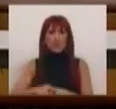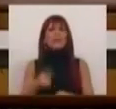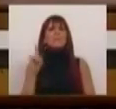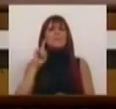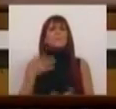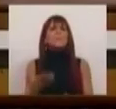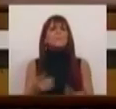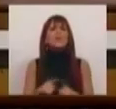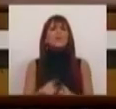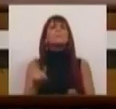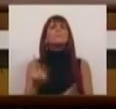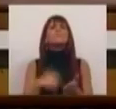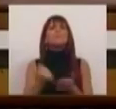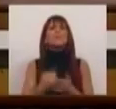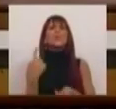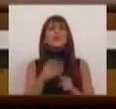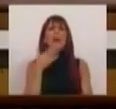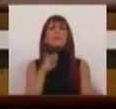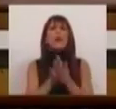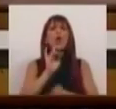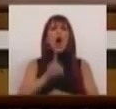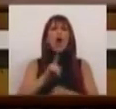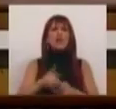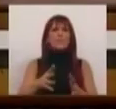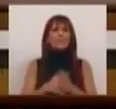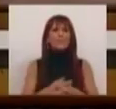é que está a ser efetivamente utilizado?